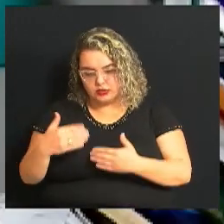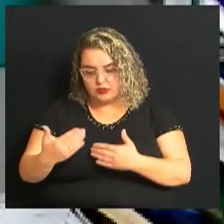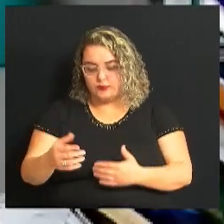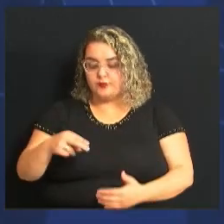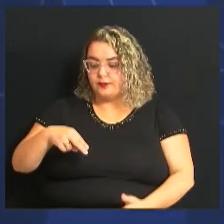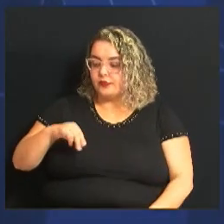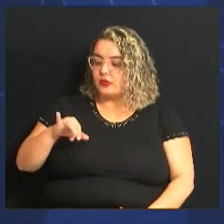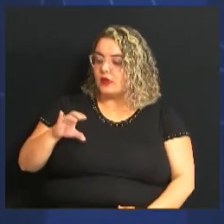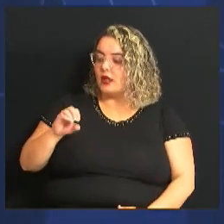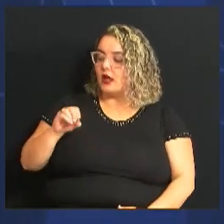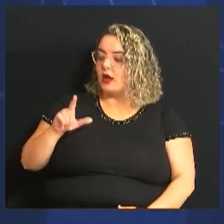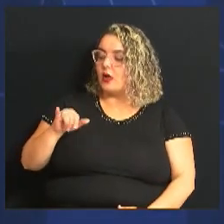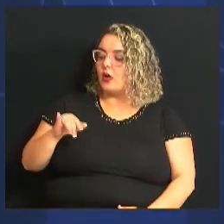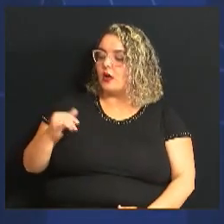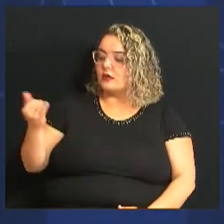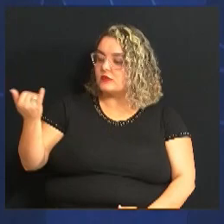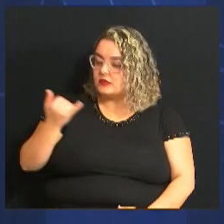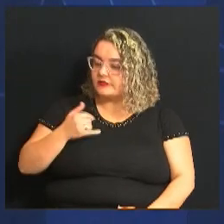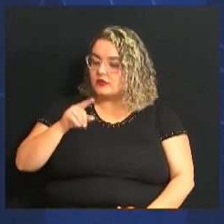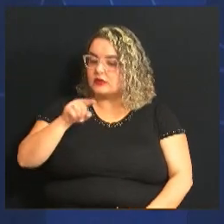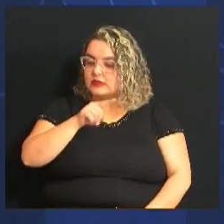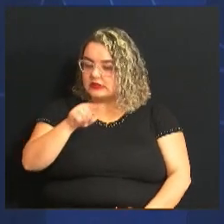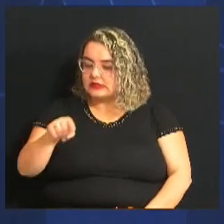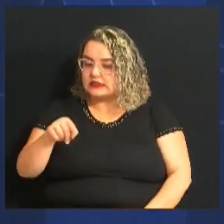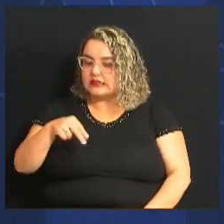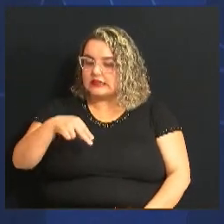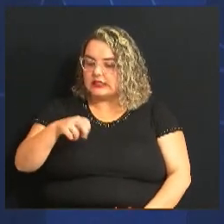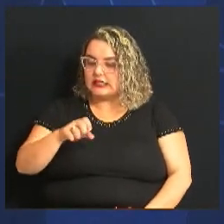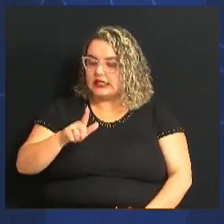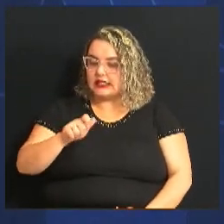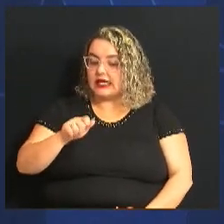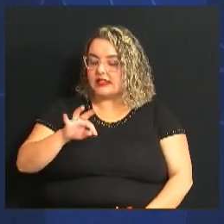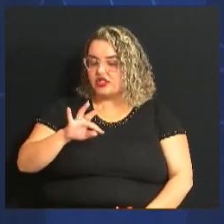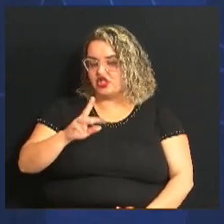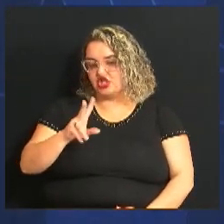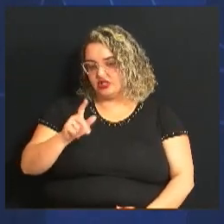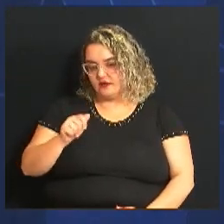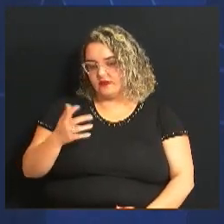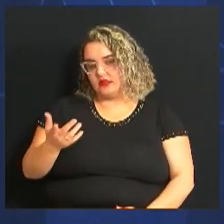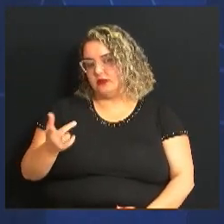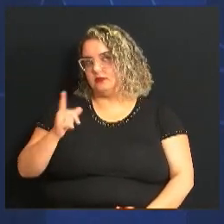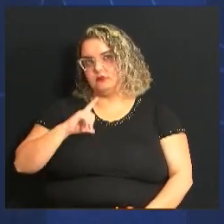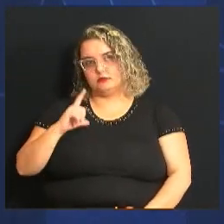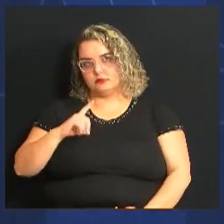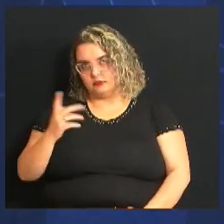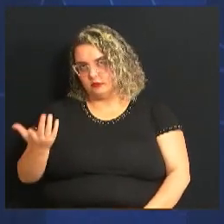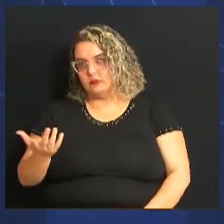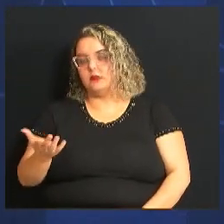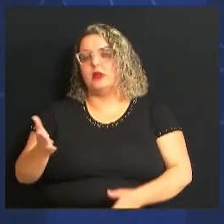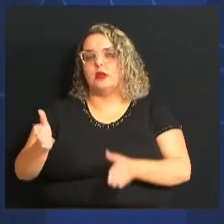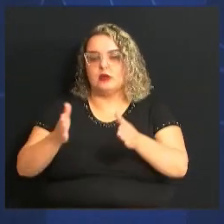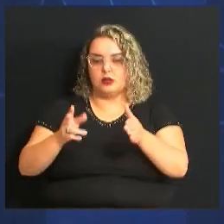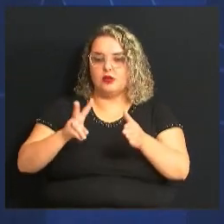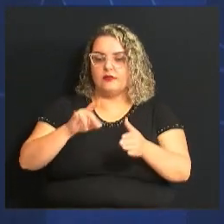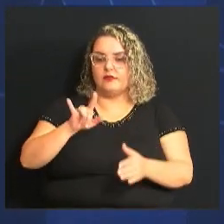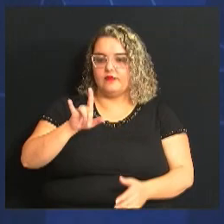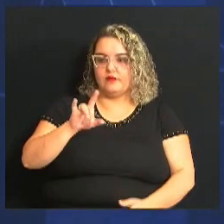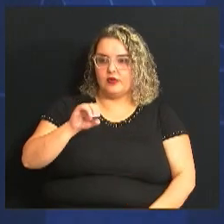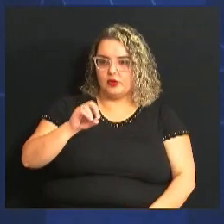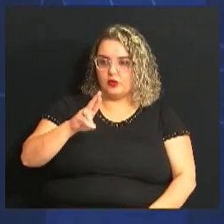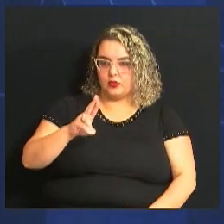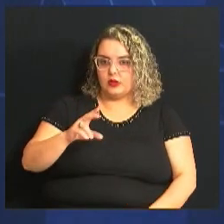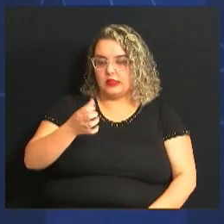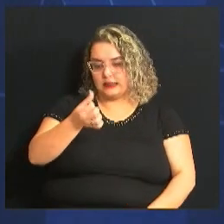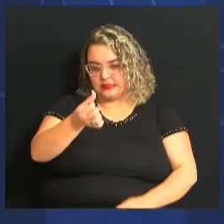você falou sobre negativa. Existe, estando em vigor essa lei daqui 6 meses,